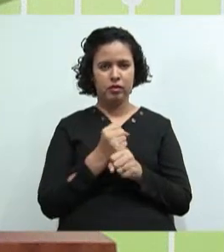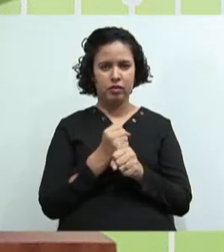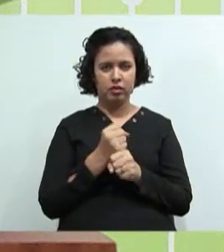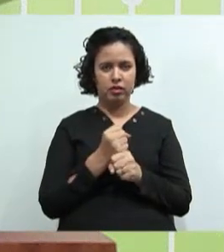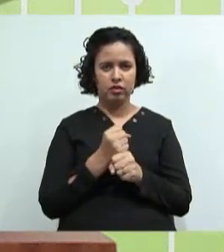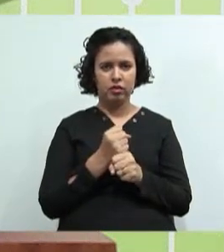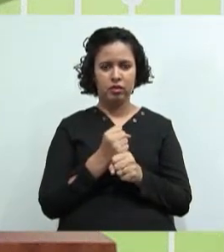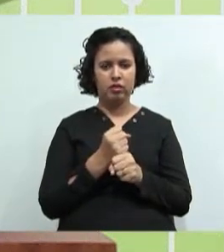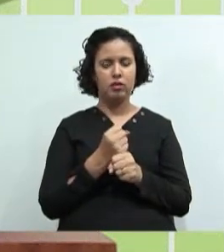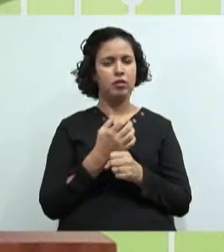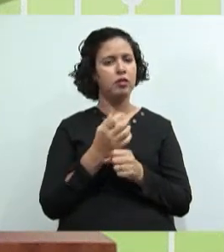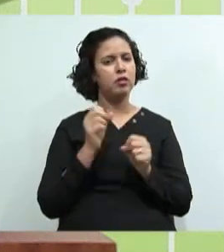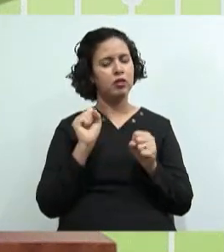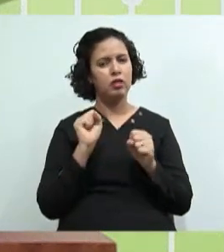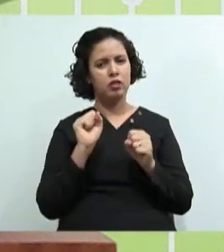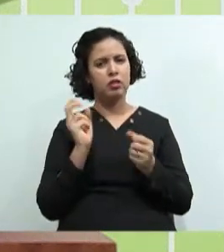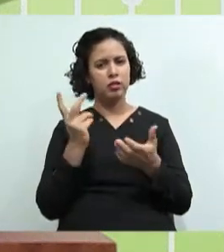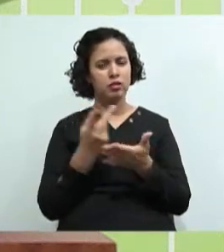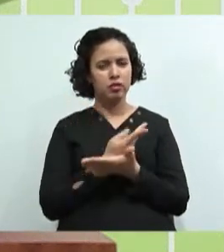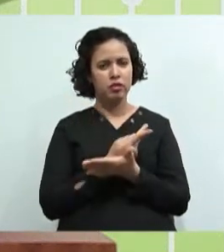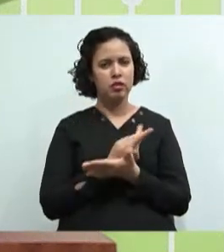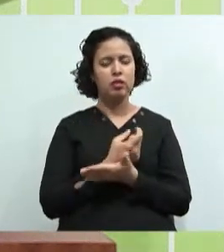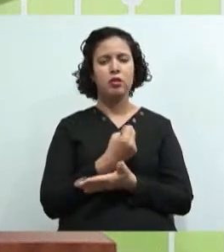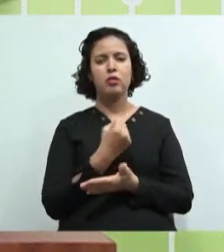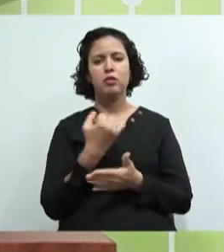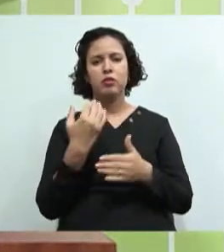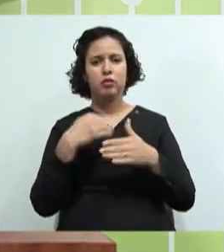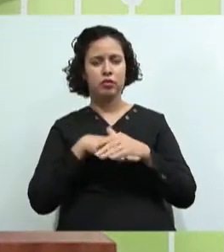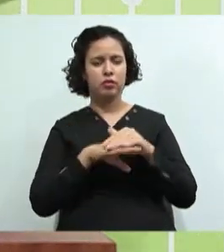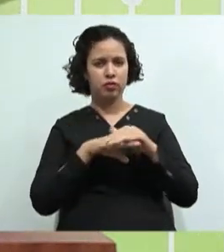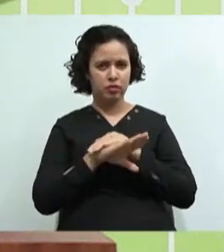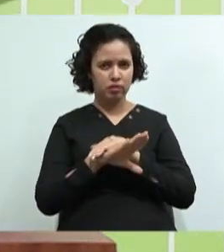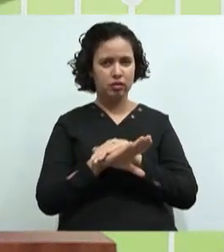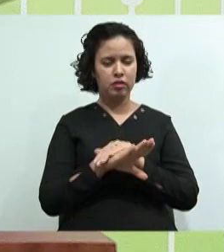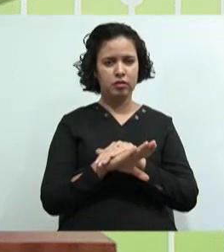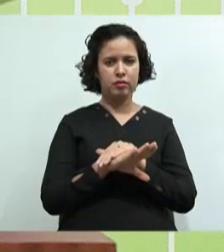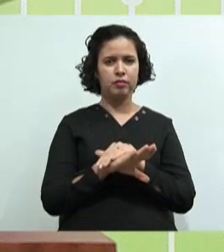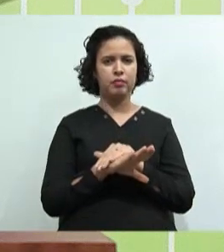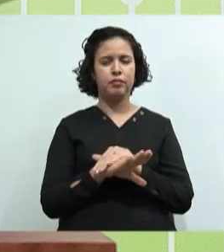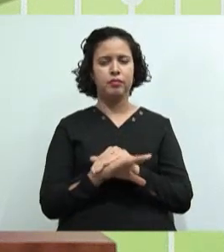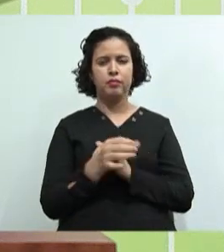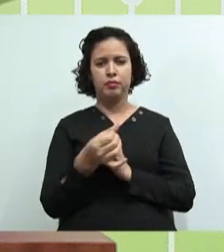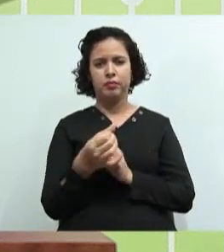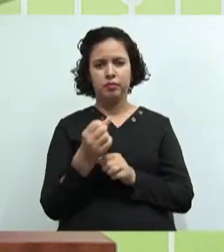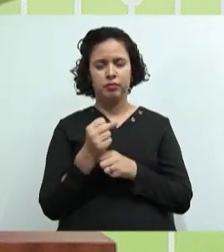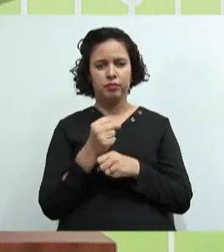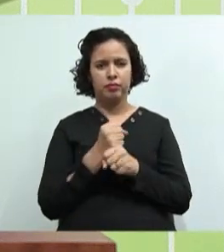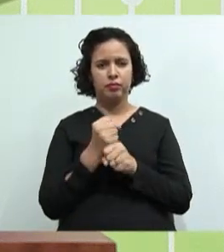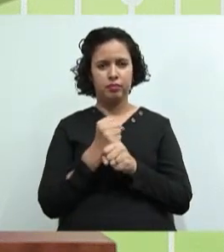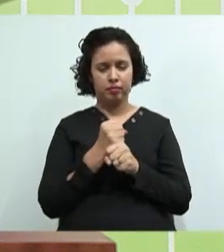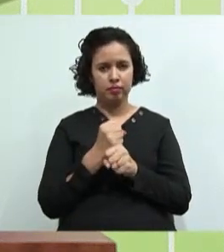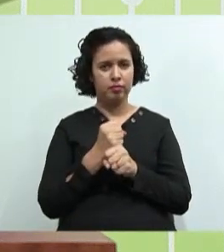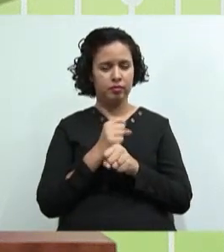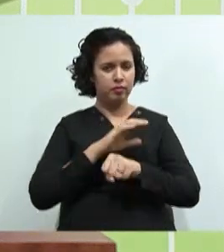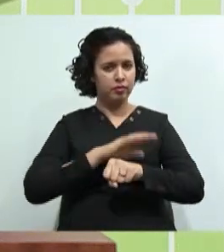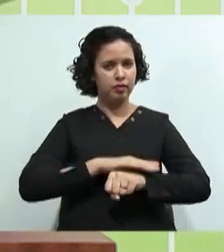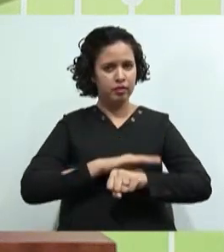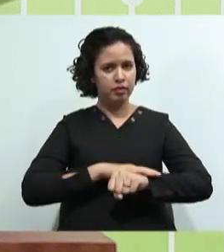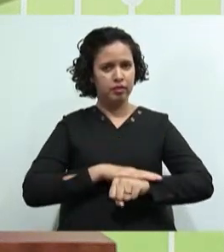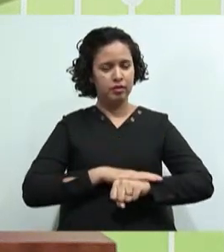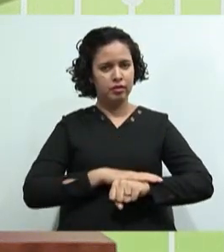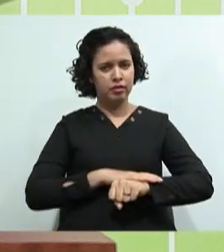pode acontecer muita coisa. Que carro, quanto você vai guardar, quanto você precisa guardar. 6 anos é um tempo? É. Mas será que esse